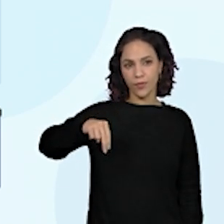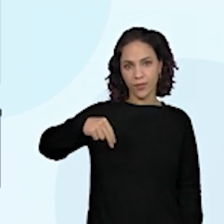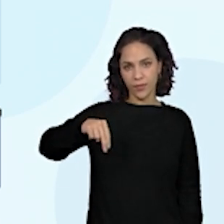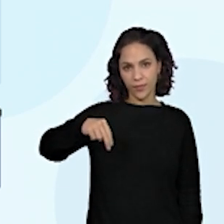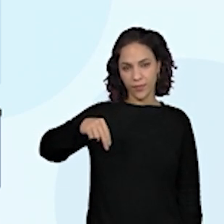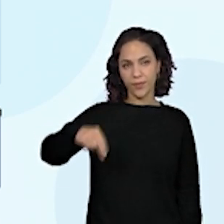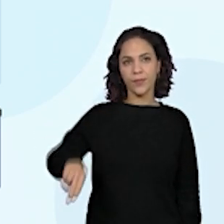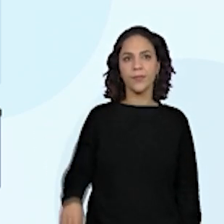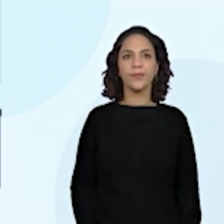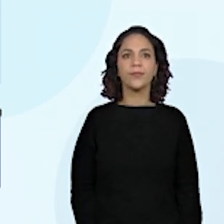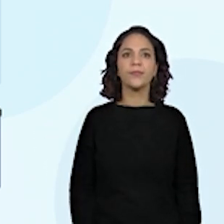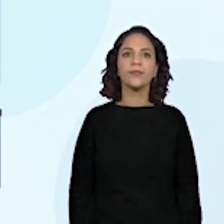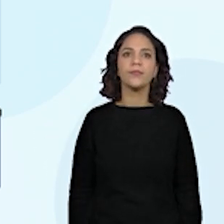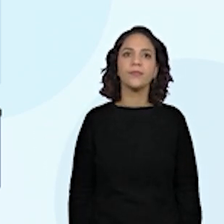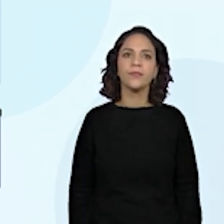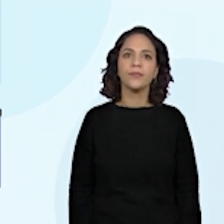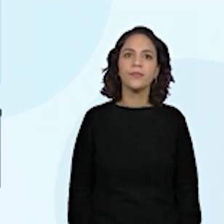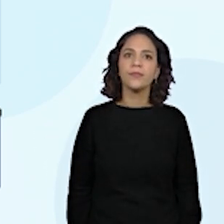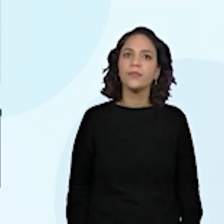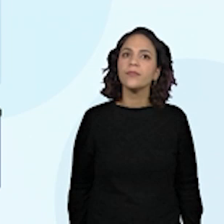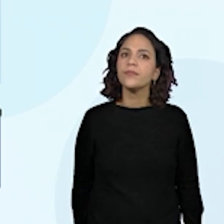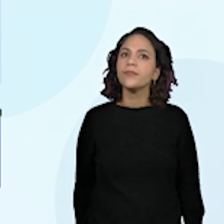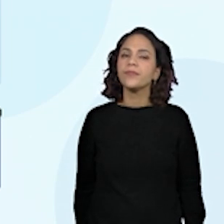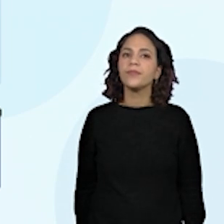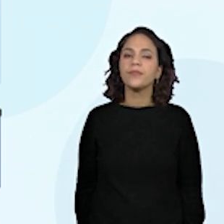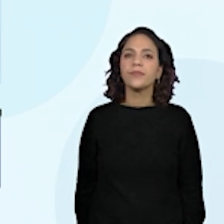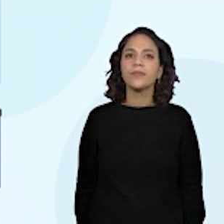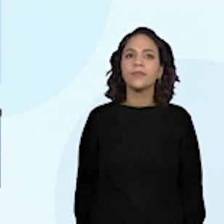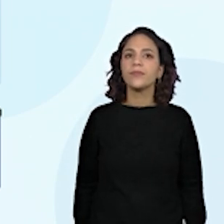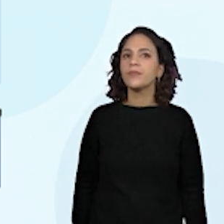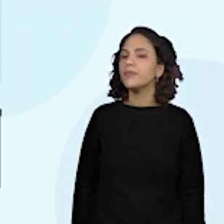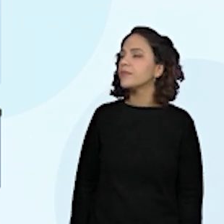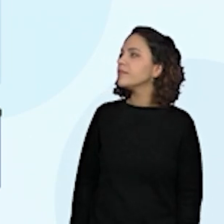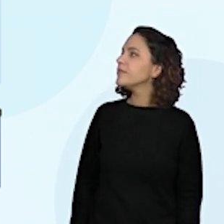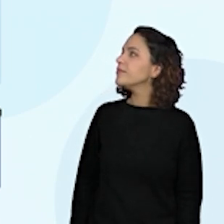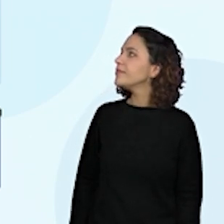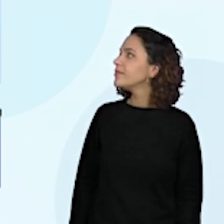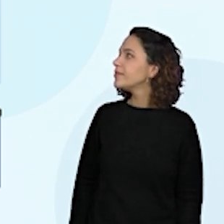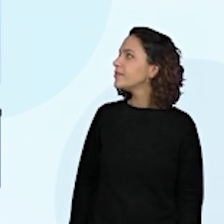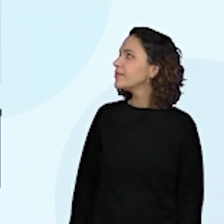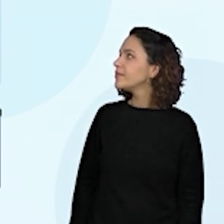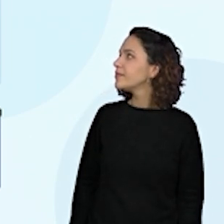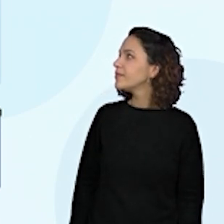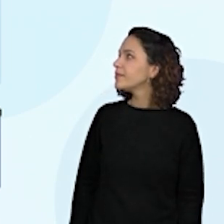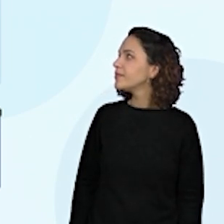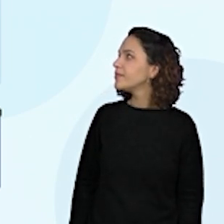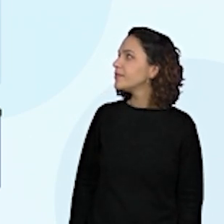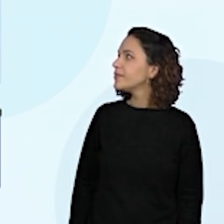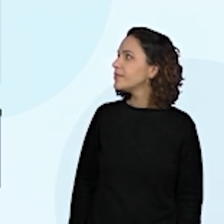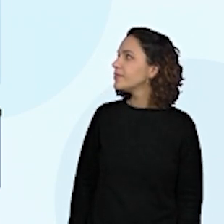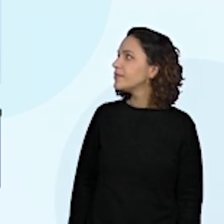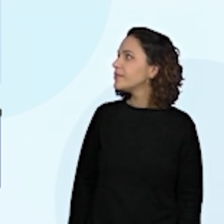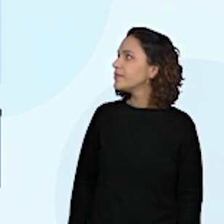12 de novembro de 2021,